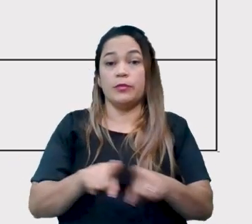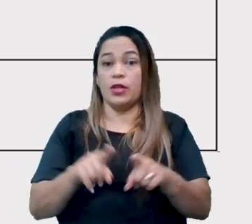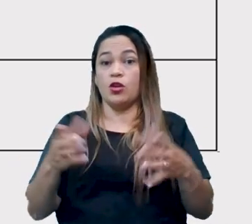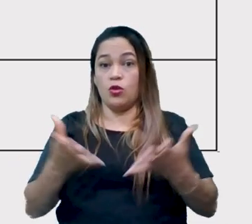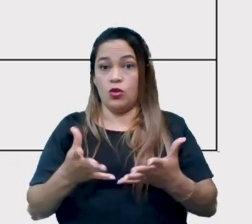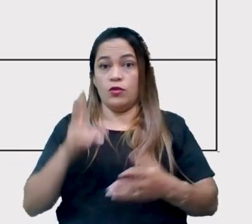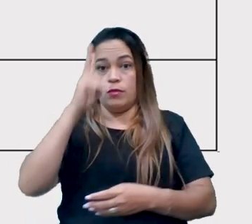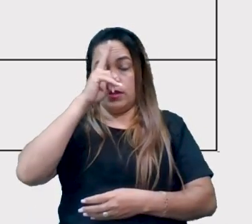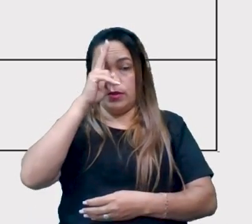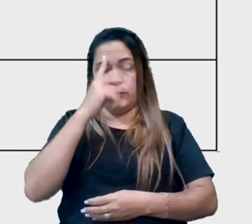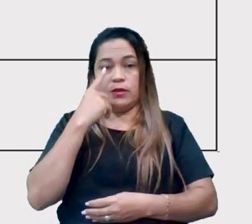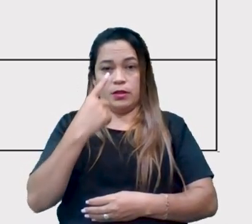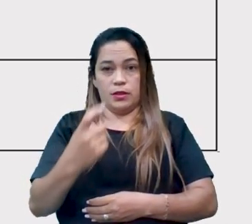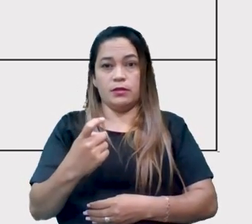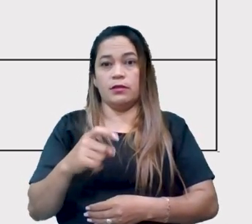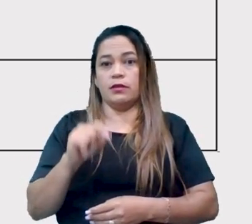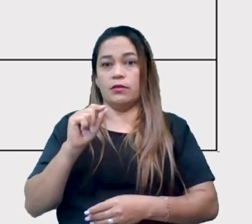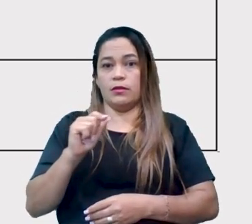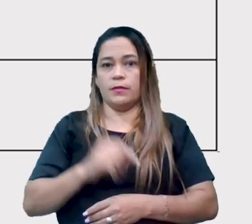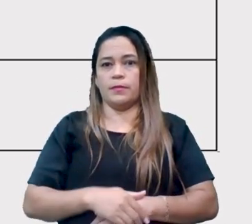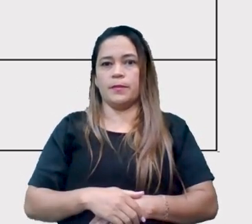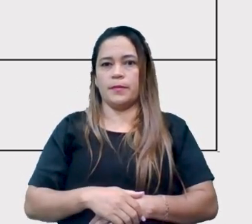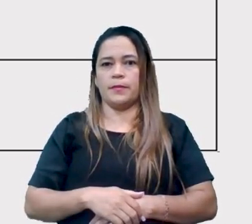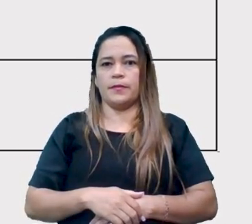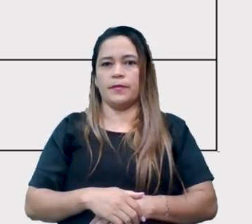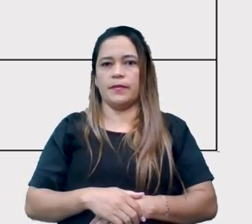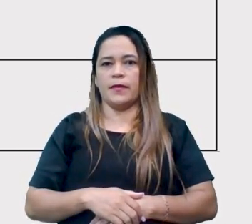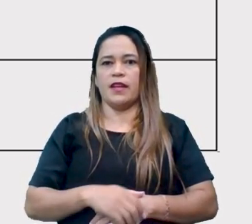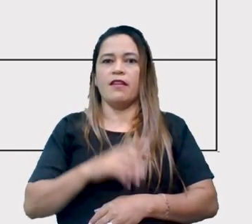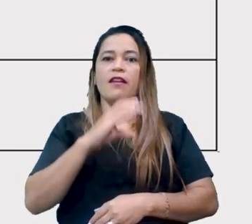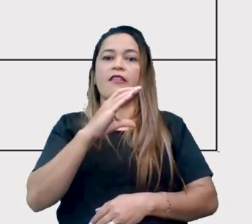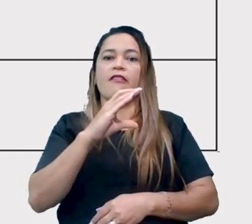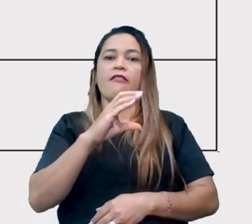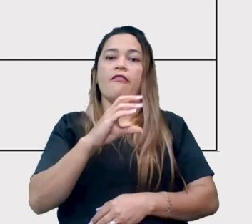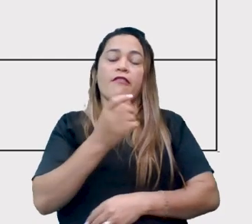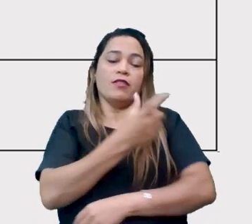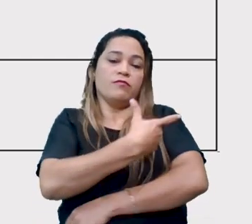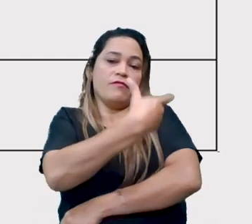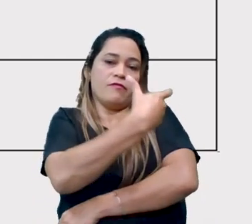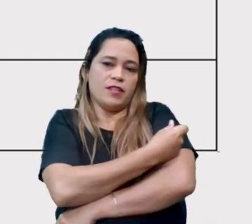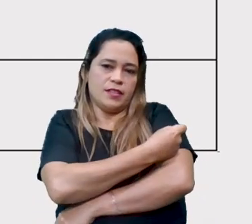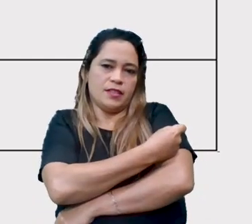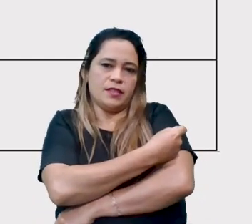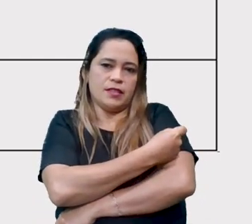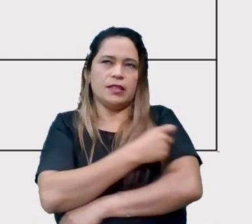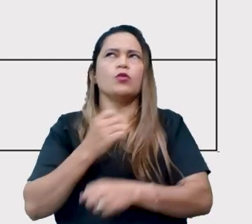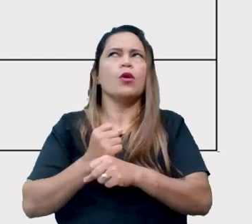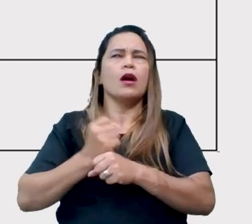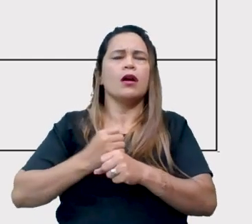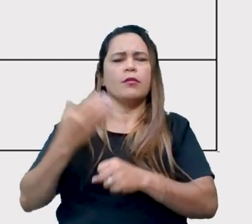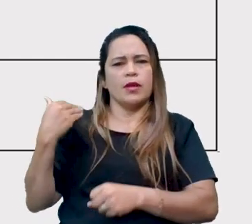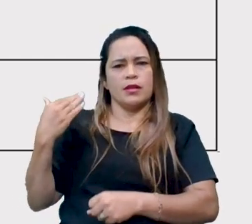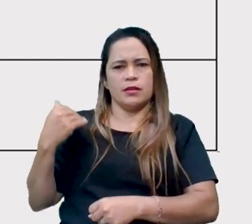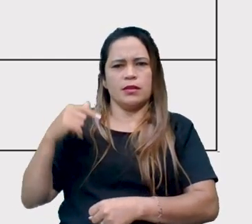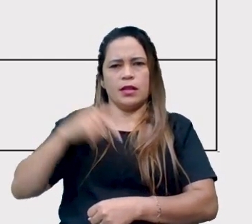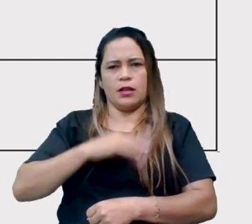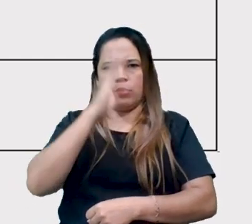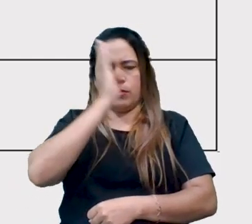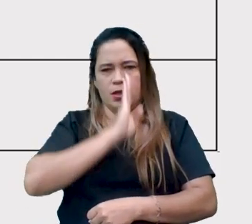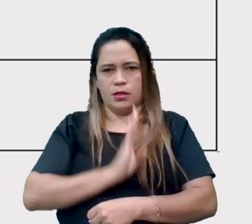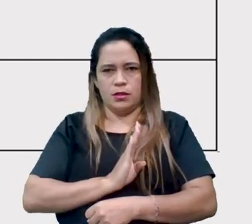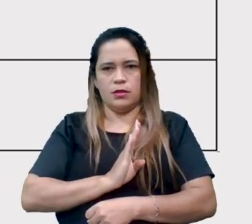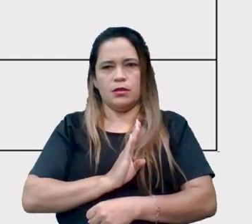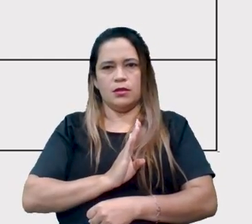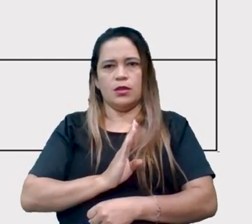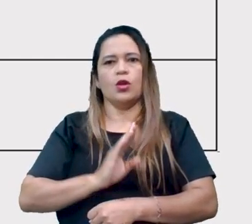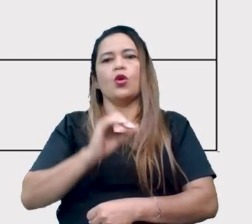lembrar de uma coisa interessante também, que é a possibilidade da vacina. Desde o ano passado, inclusive, aqui no Brasil, o